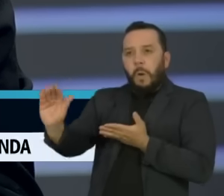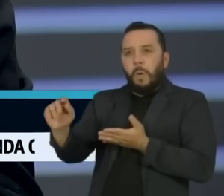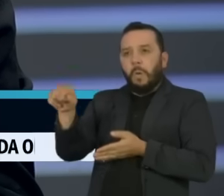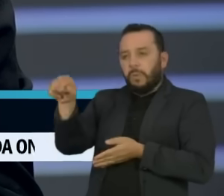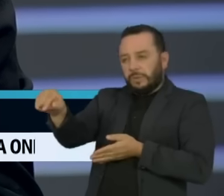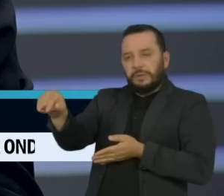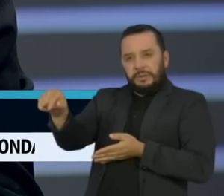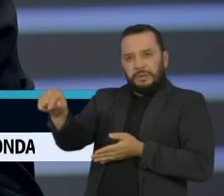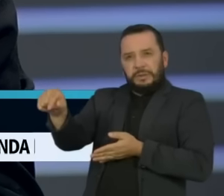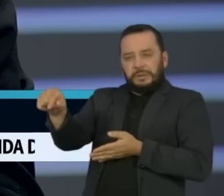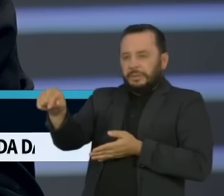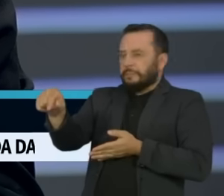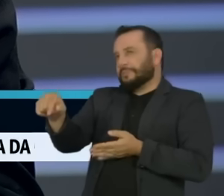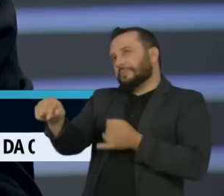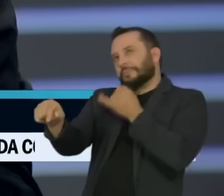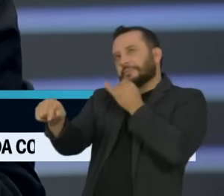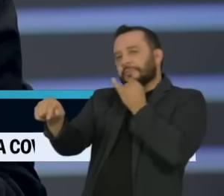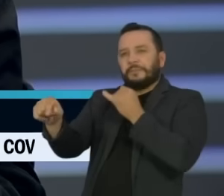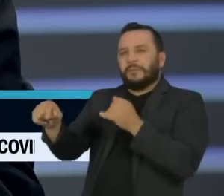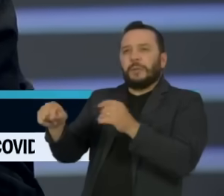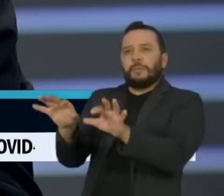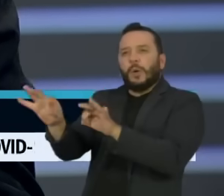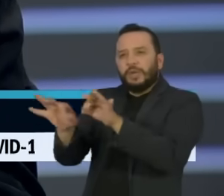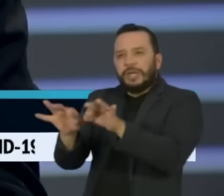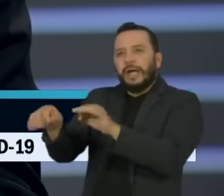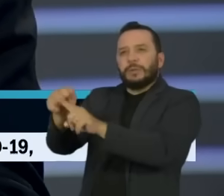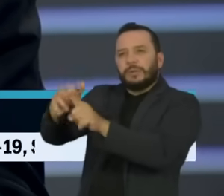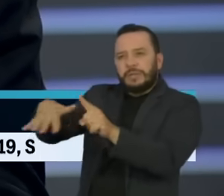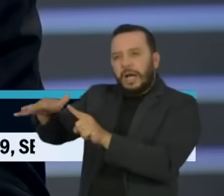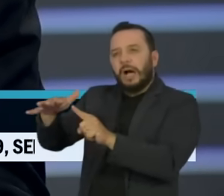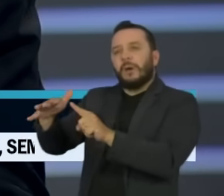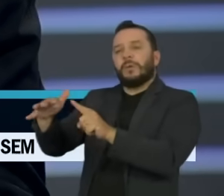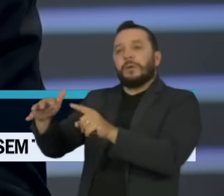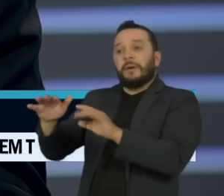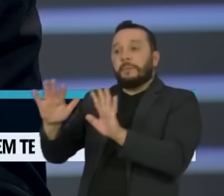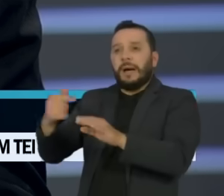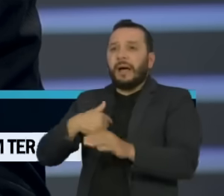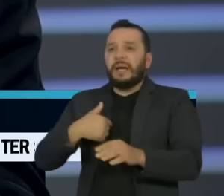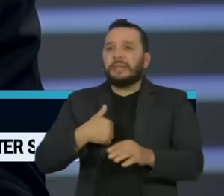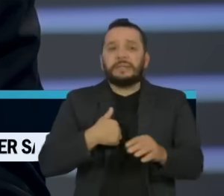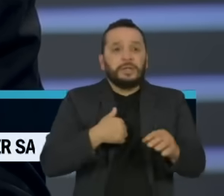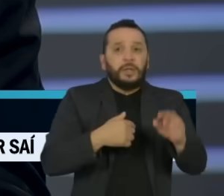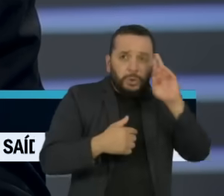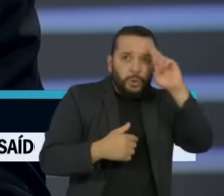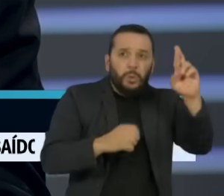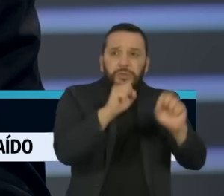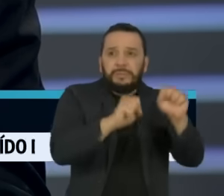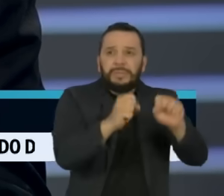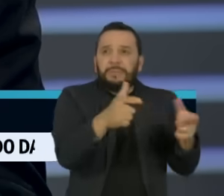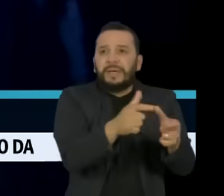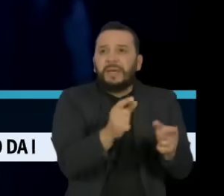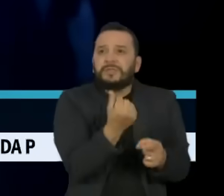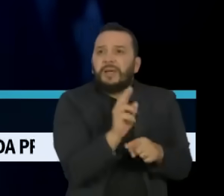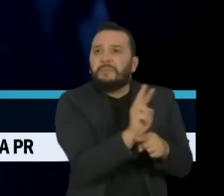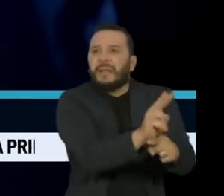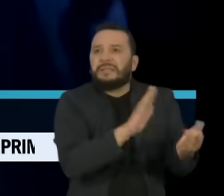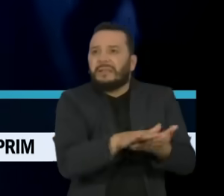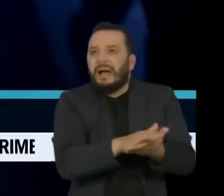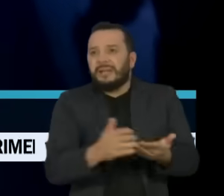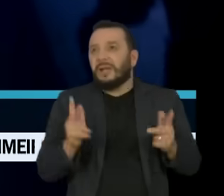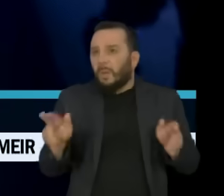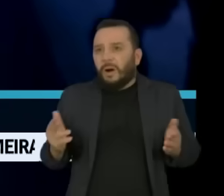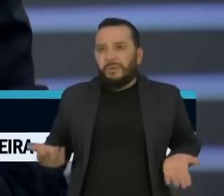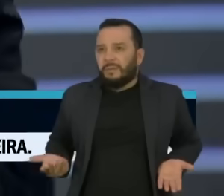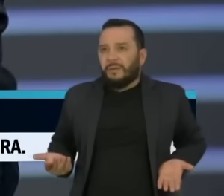para uma coisa assim solidária, porque aparece muito, mas não libera crédito para empresário pequeno. Isso aqui no Brasil também tem